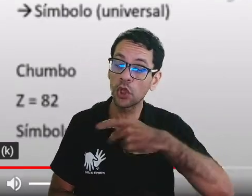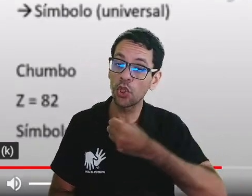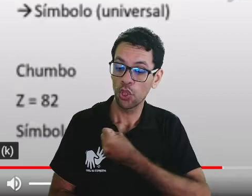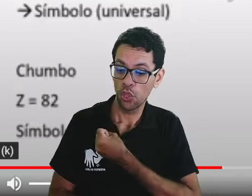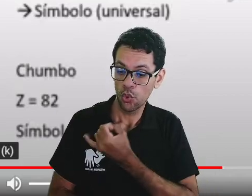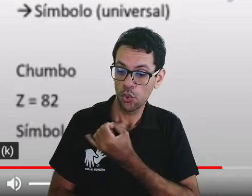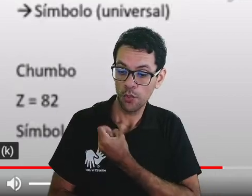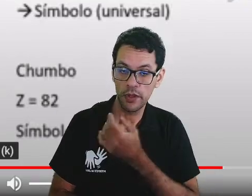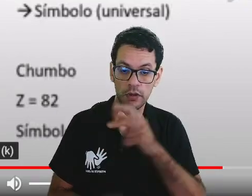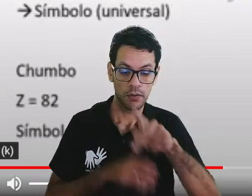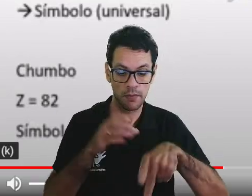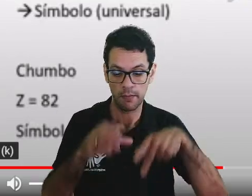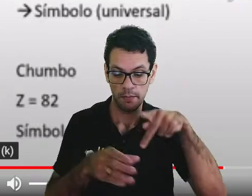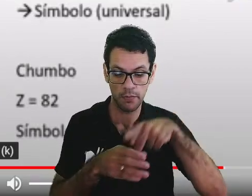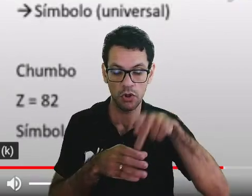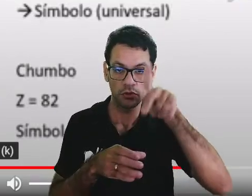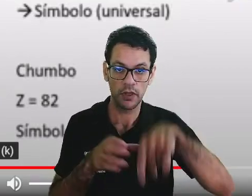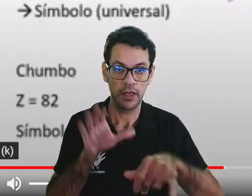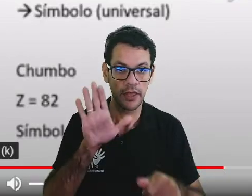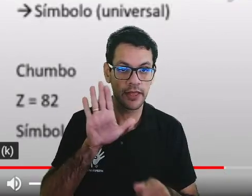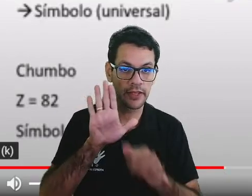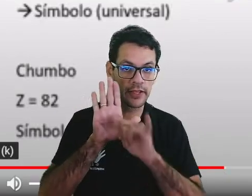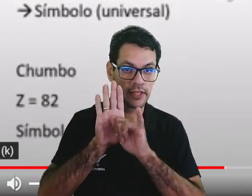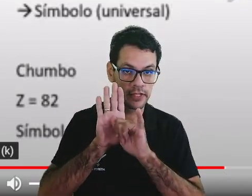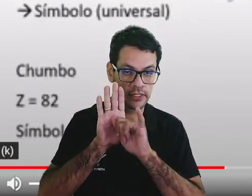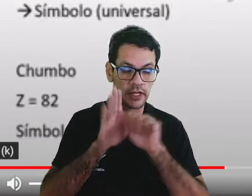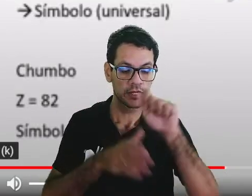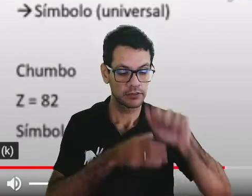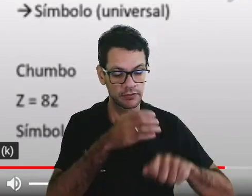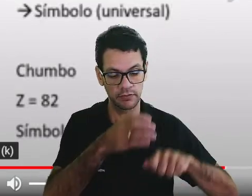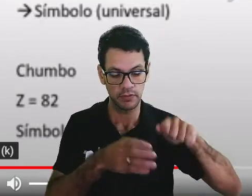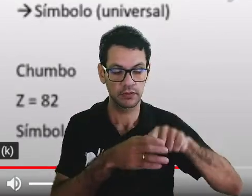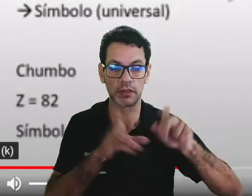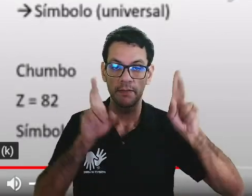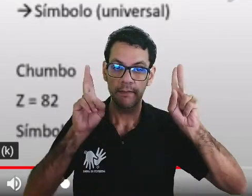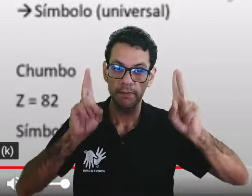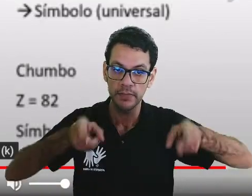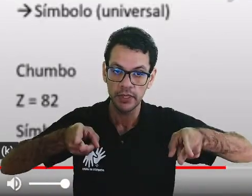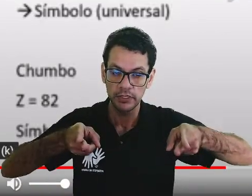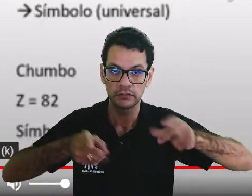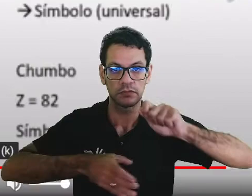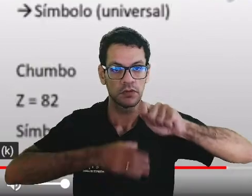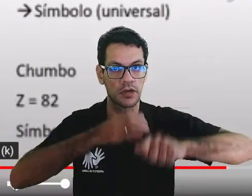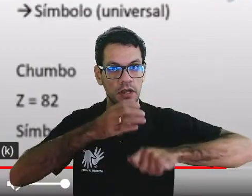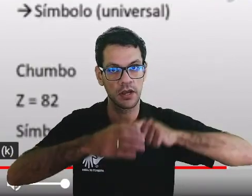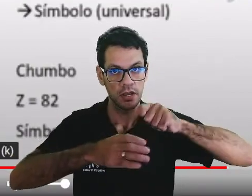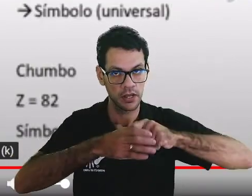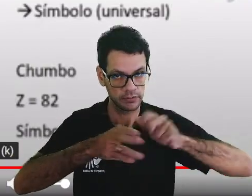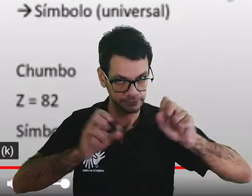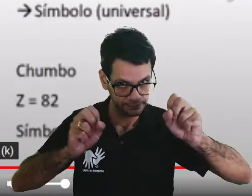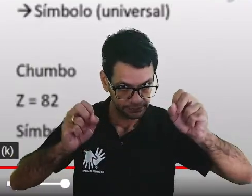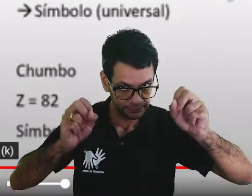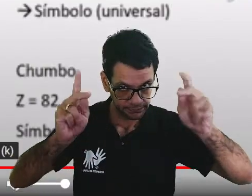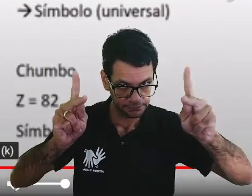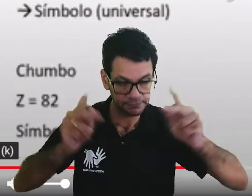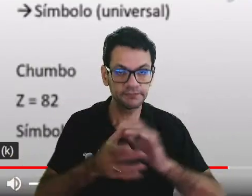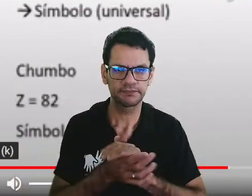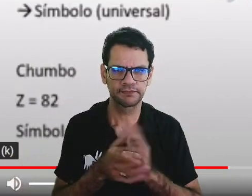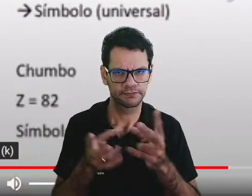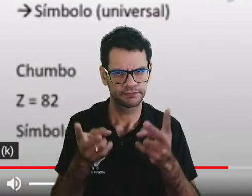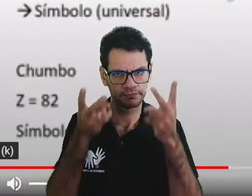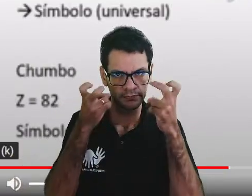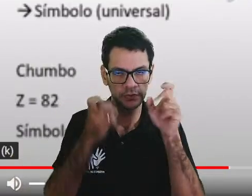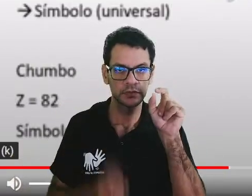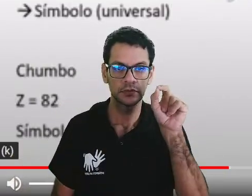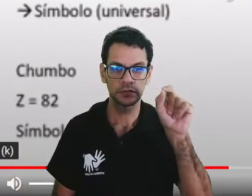a identidade do átomo, então, se eles têm o mesmo número de prótons, eles são os mesmos átomos, ok? Então, percebam aqui,